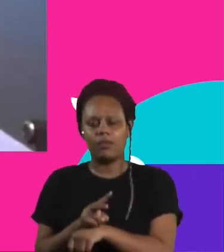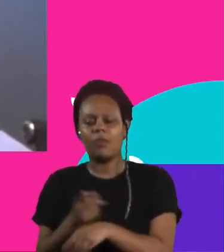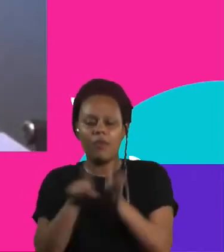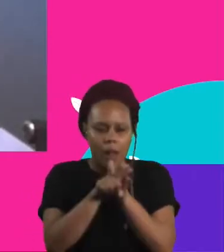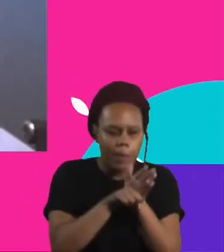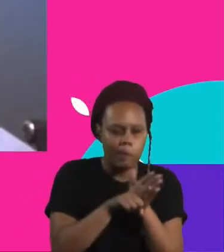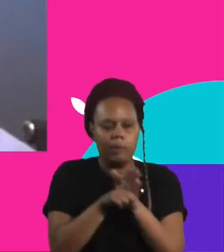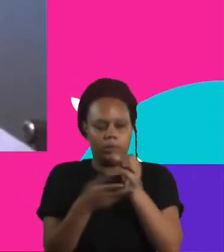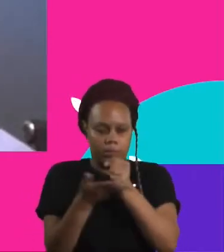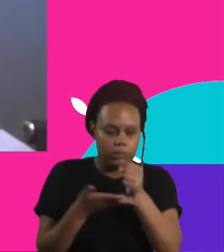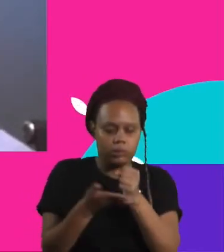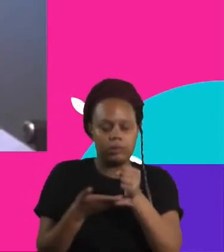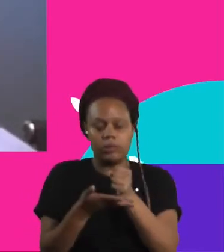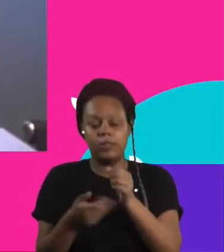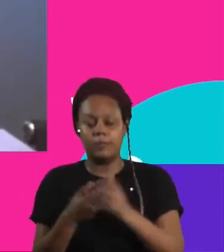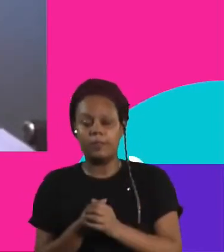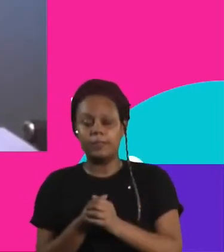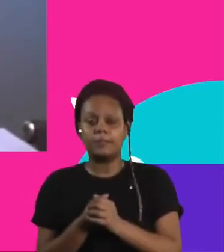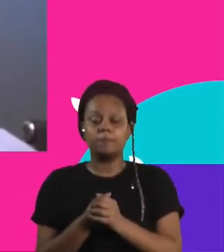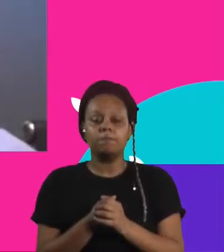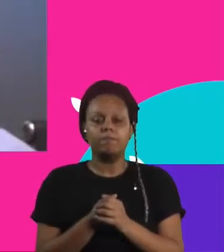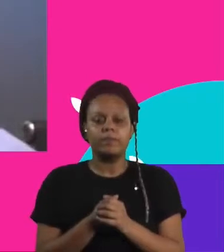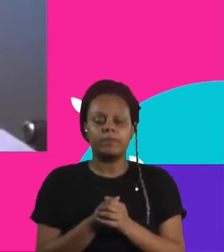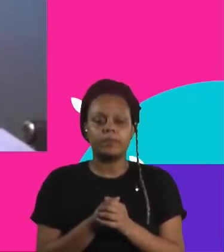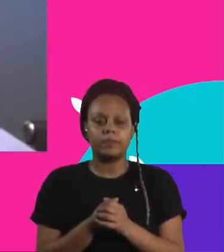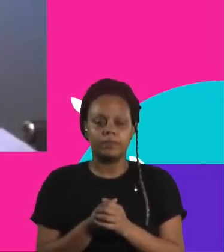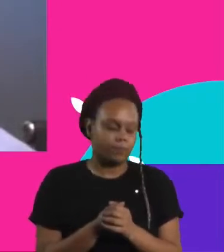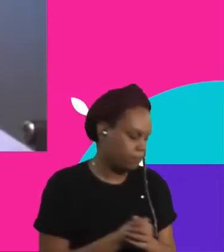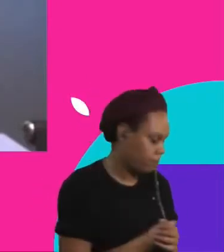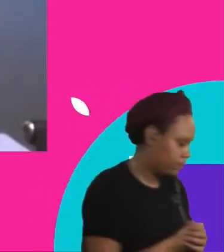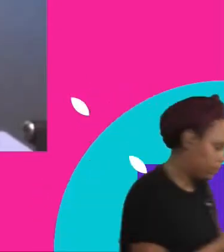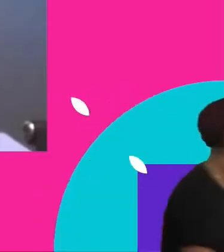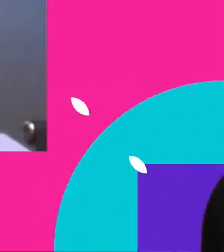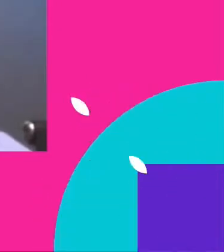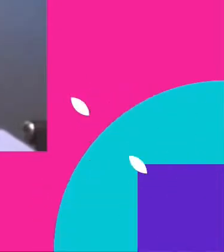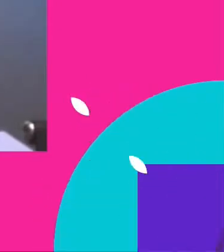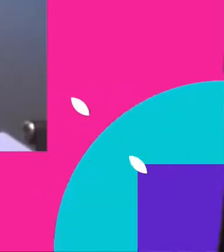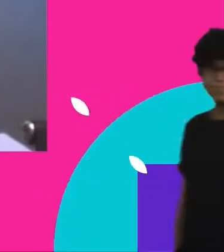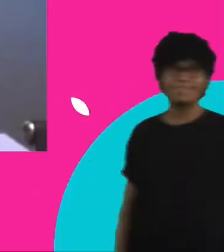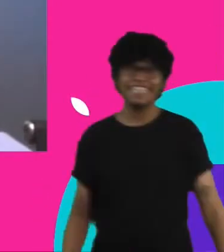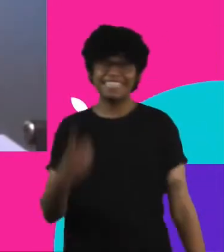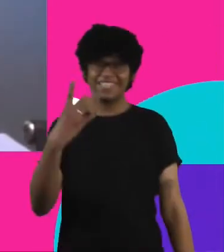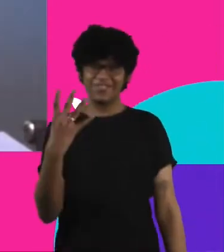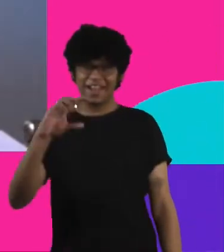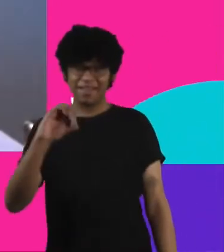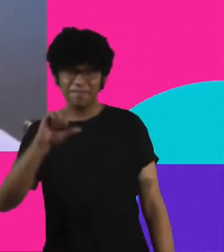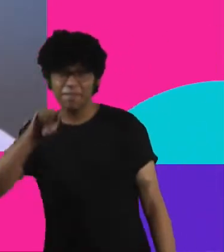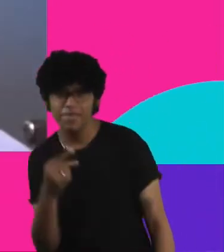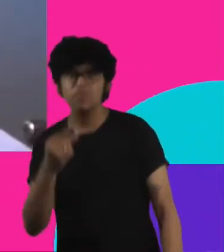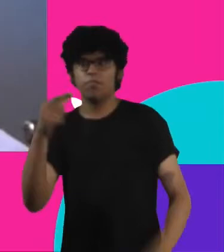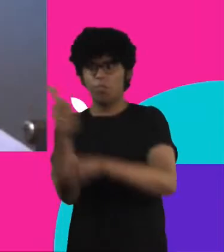gente busca. Eu estou usando aqui um número da Brascom, aproximadamente 140 mil vagas de profissionais que conheçam de ciência de